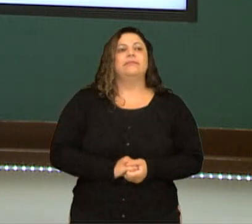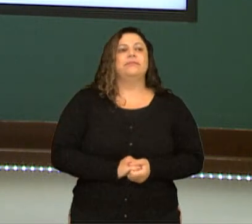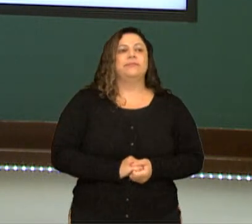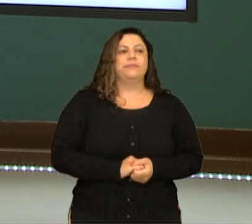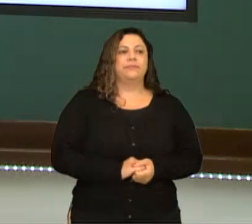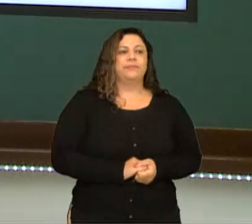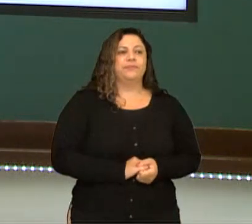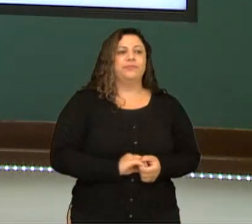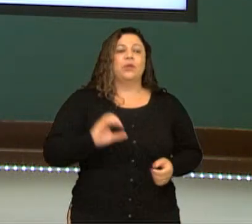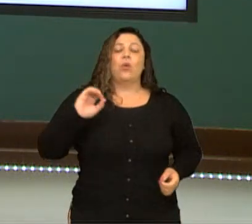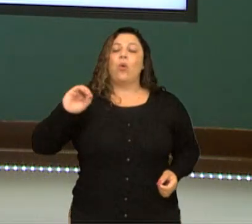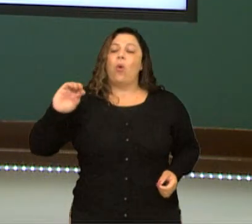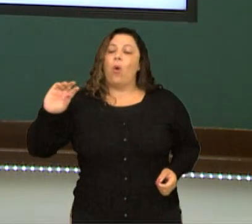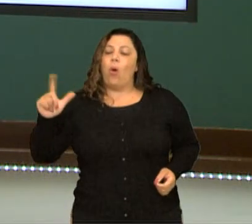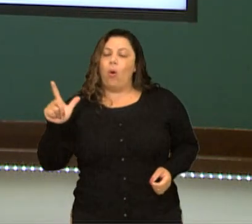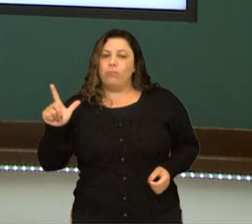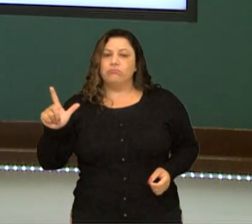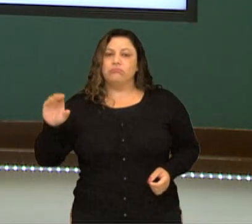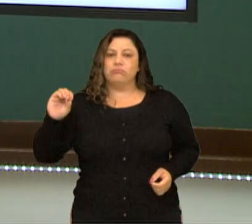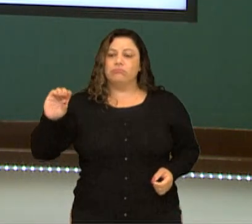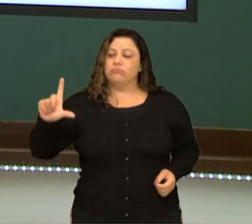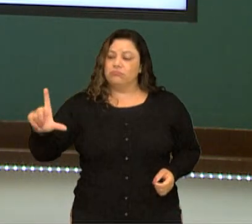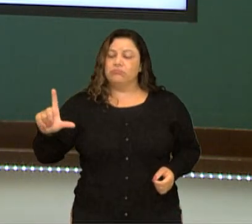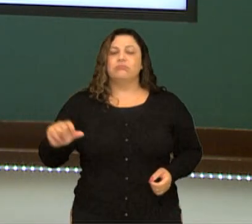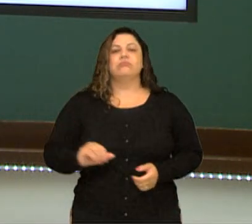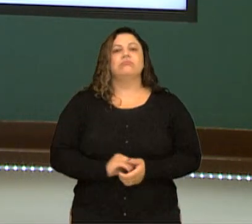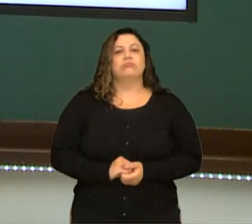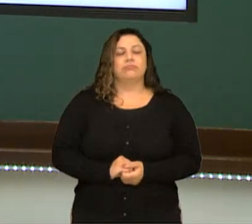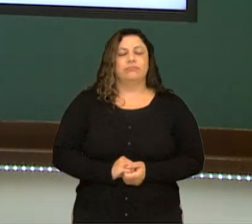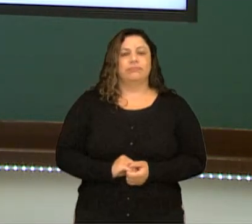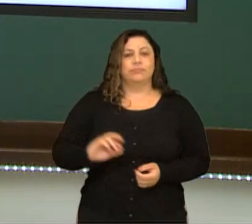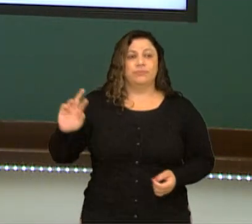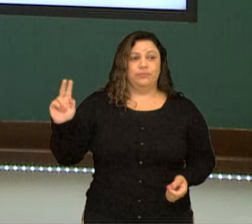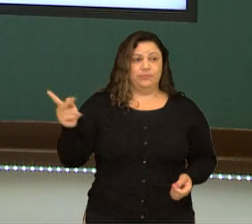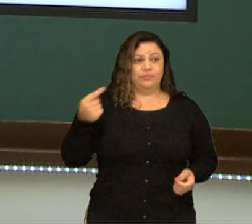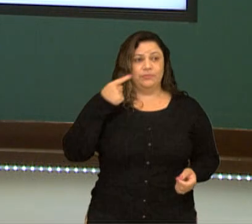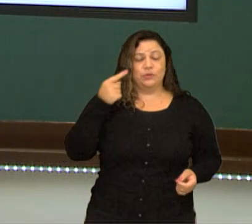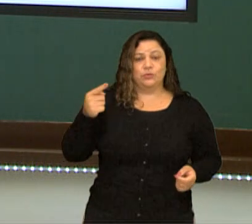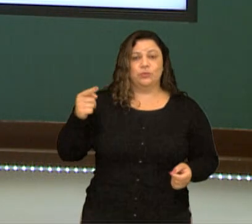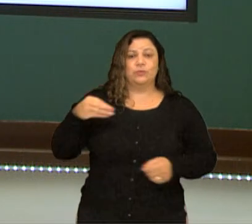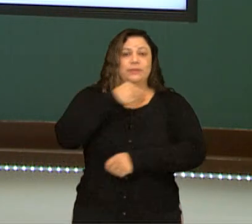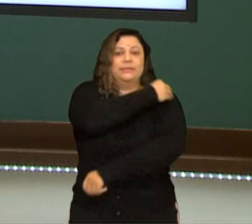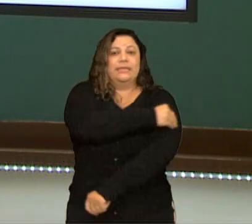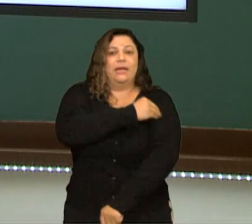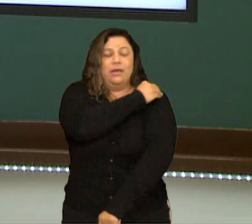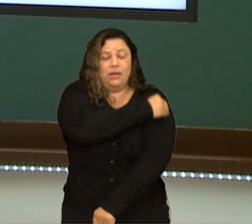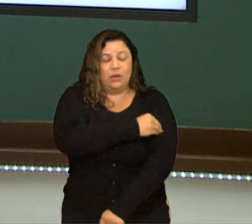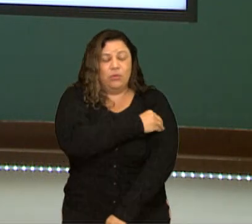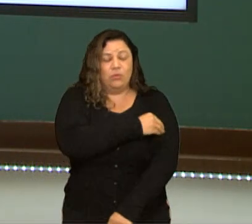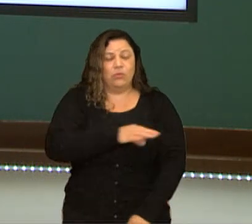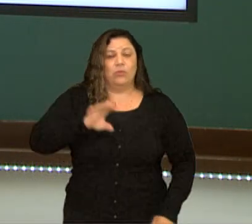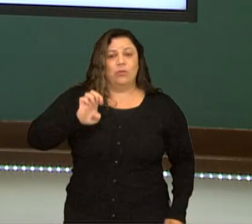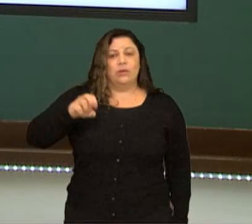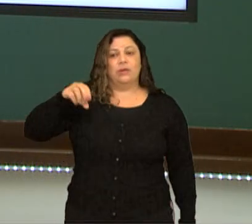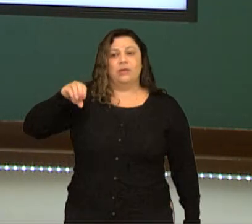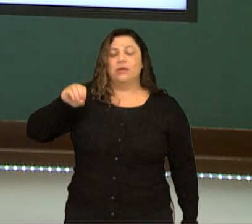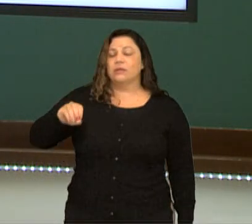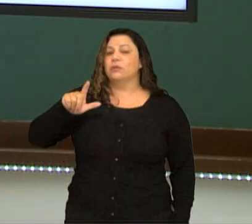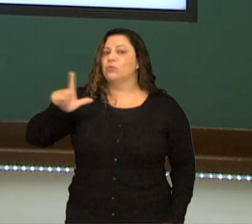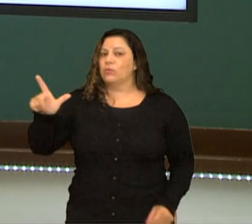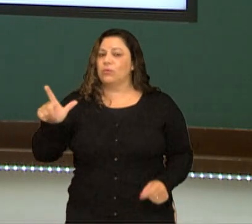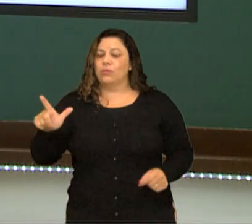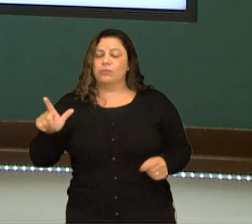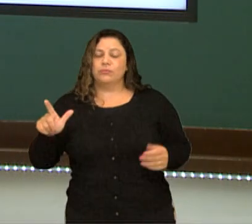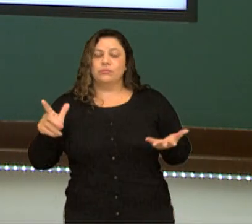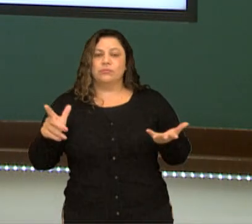OH, ol. Pertence os álcoois e os enóis terminam em